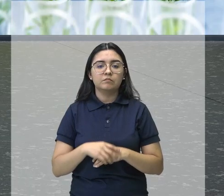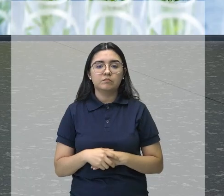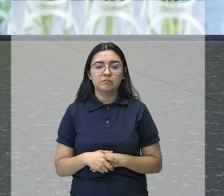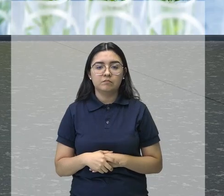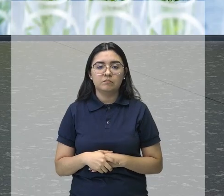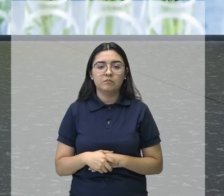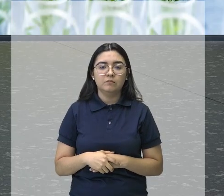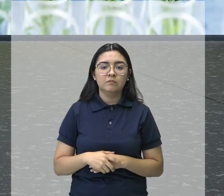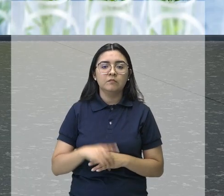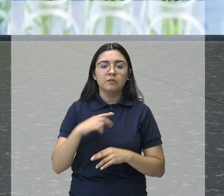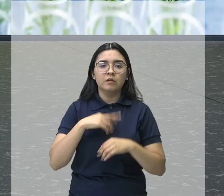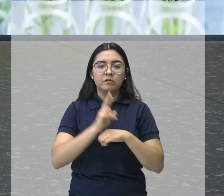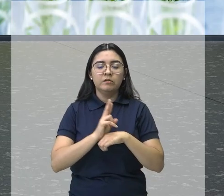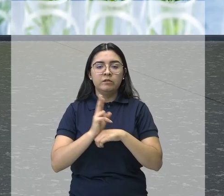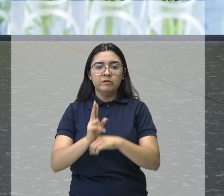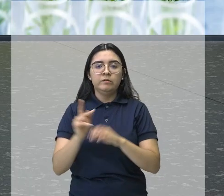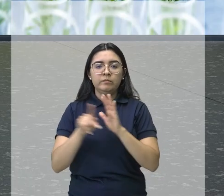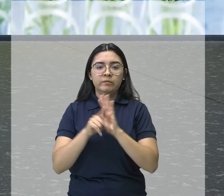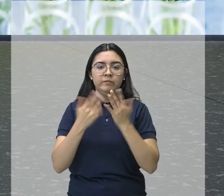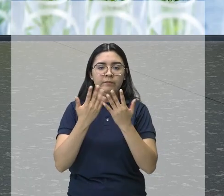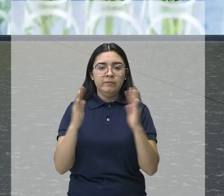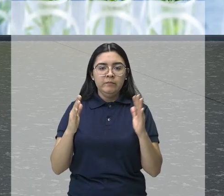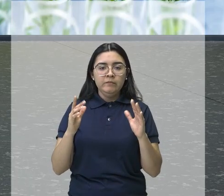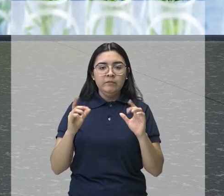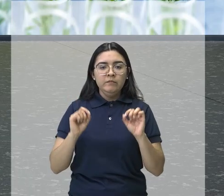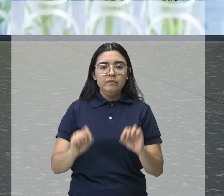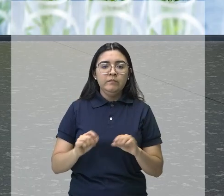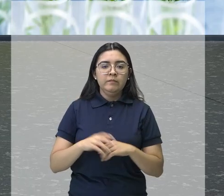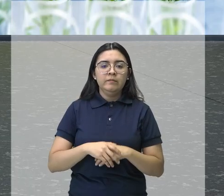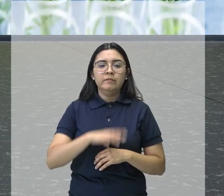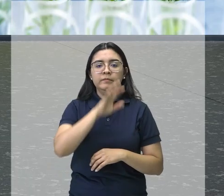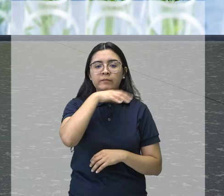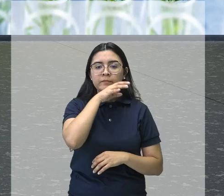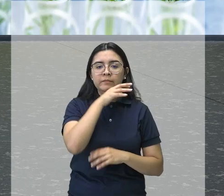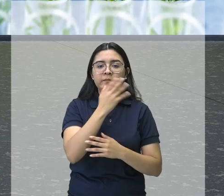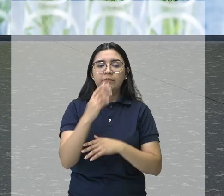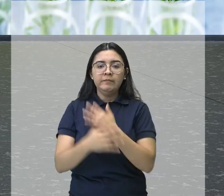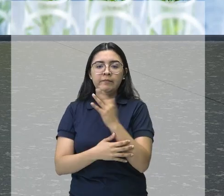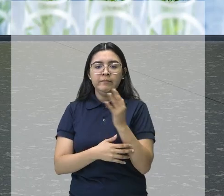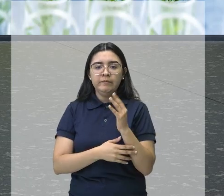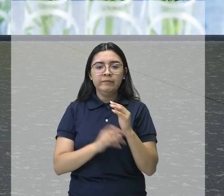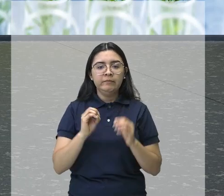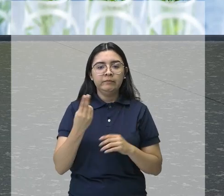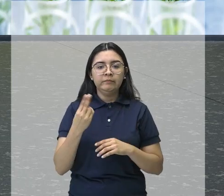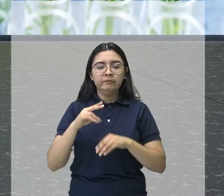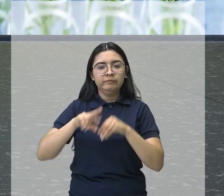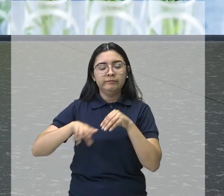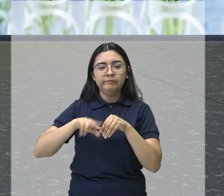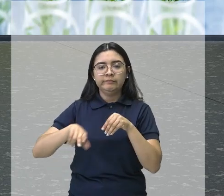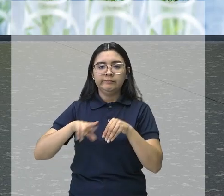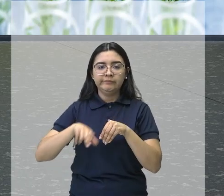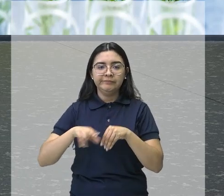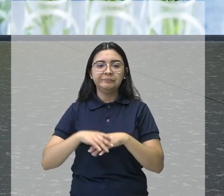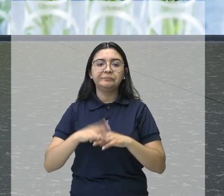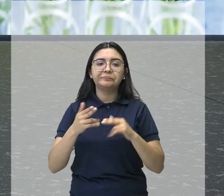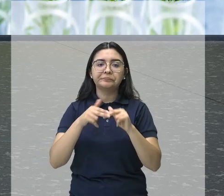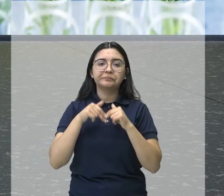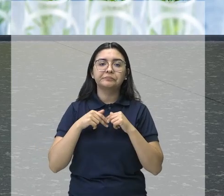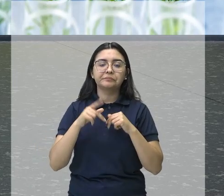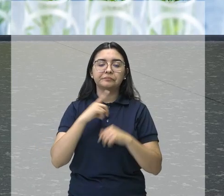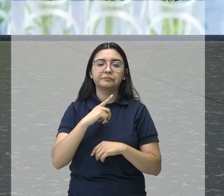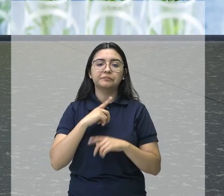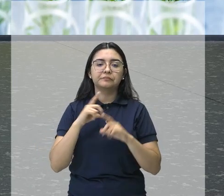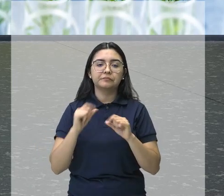agregado aos recursos naturais, sejam eles animais, vegetais ou minerais. É por isso que